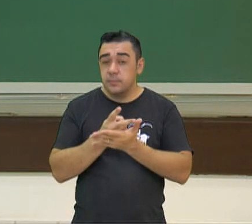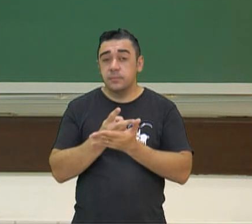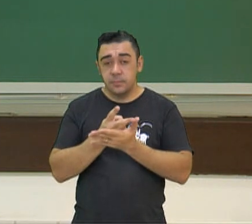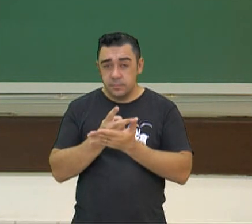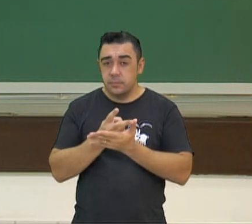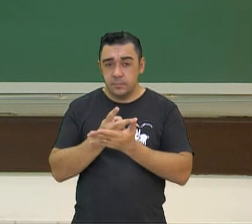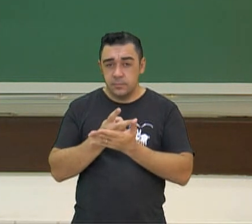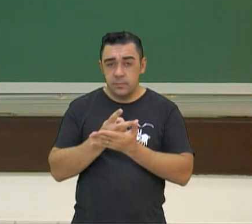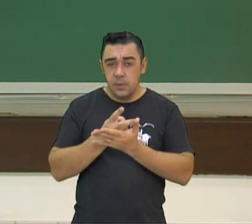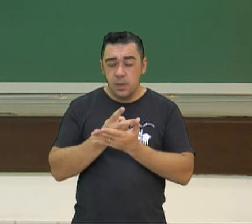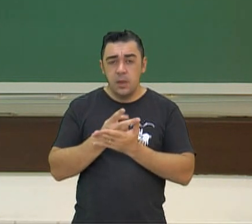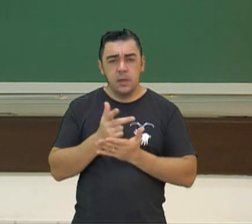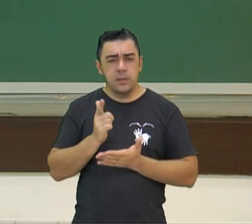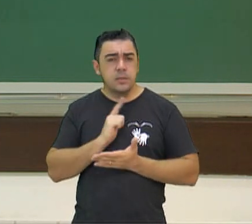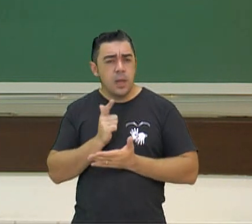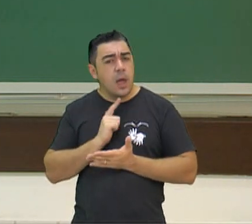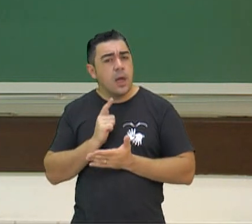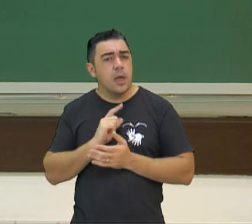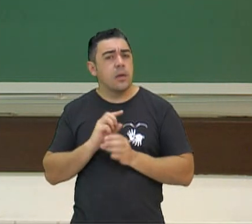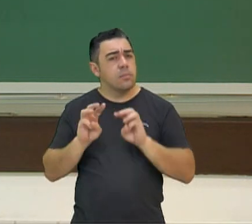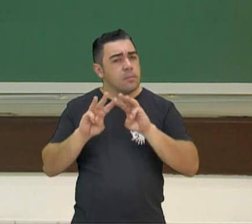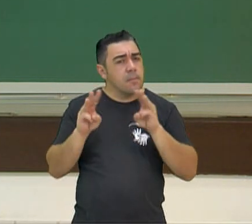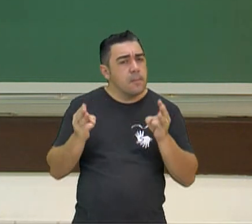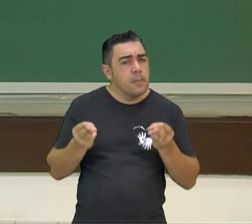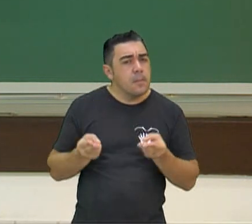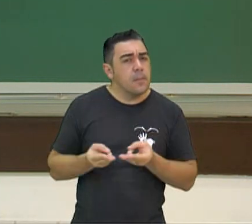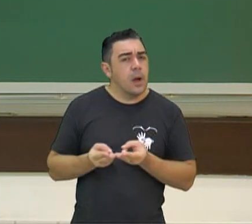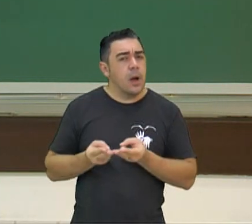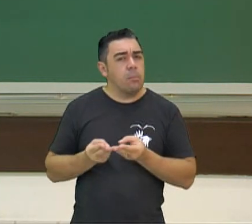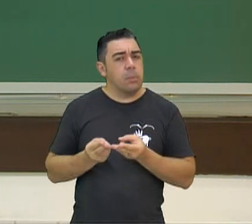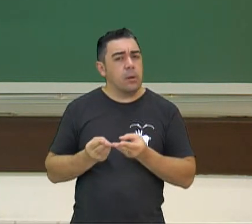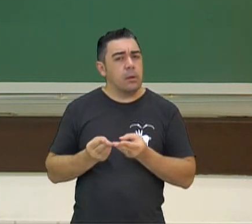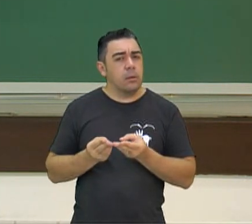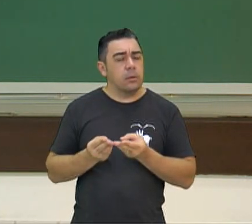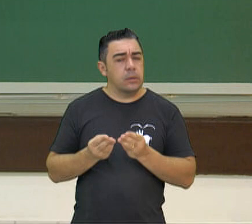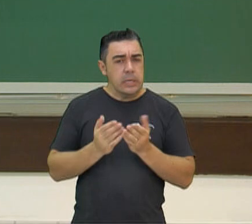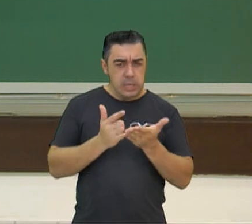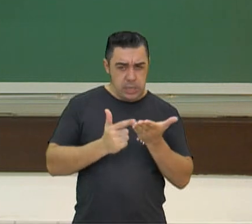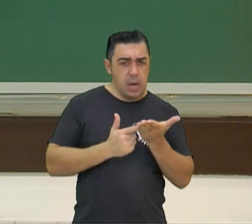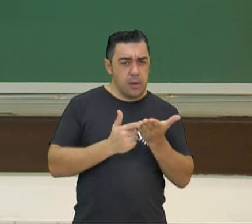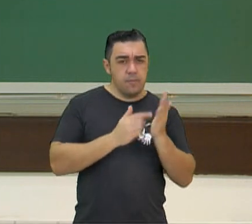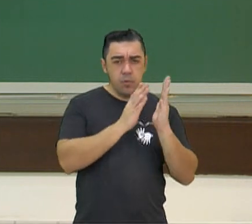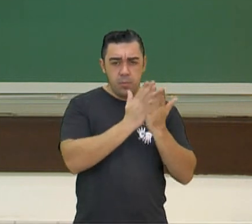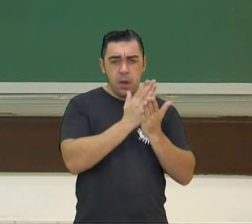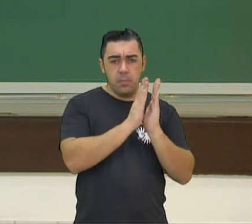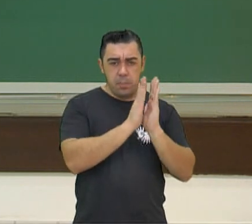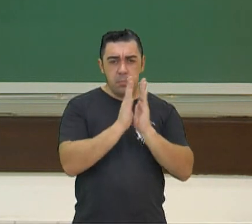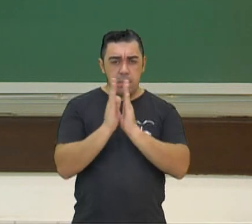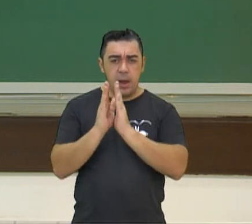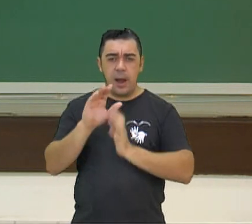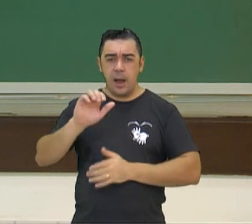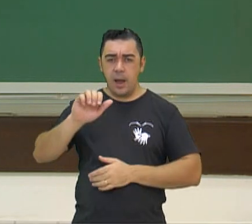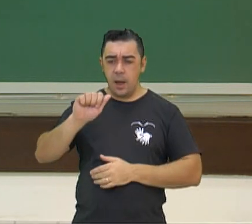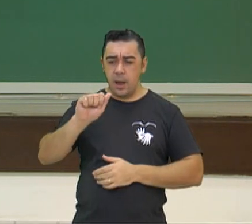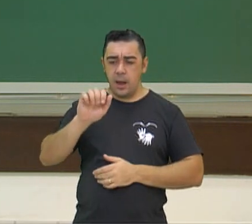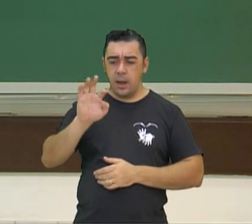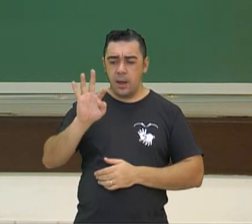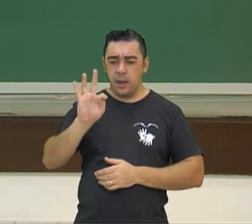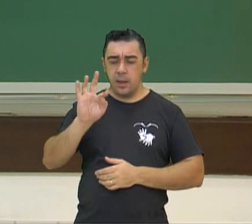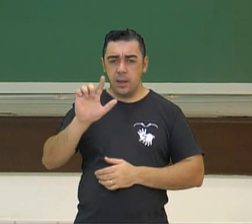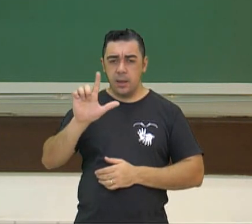um atlas, não precisa ser novo, certo? Nem que você vá emprestando na biblioteca quando tiver a oportunidade,